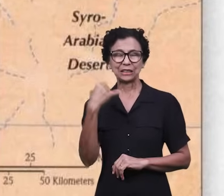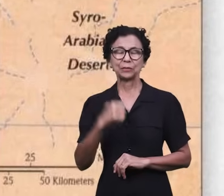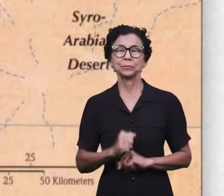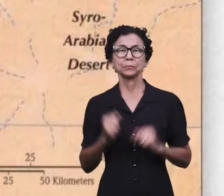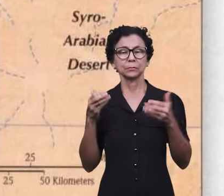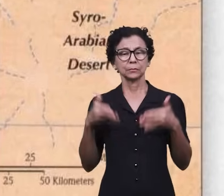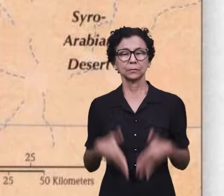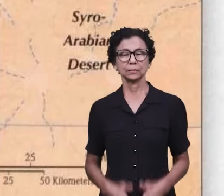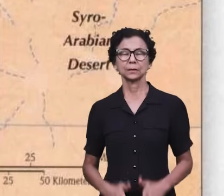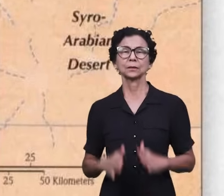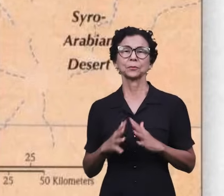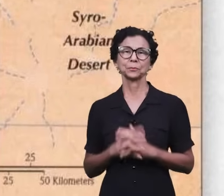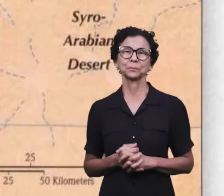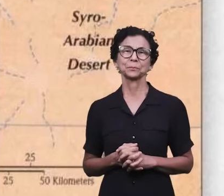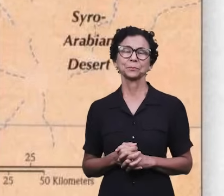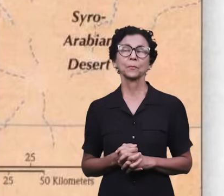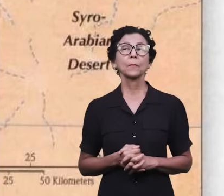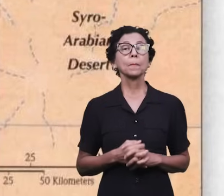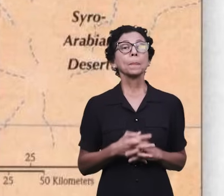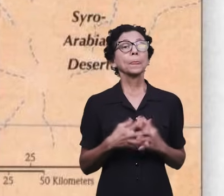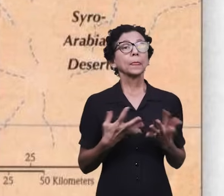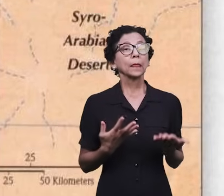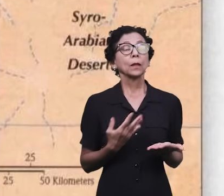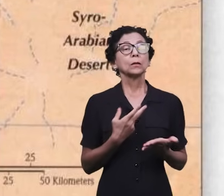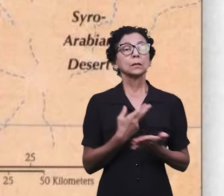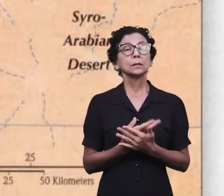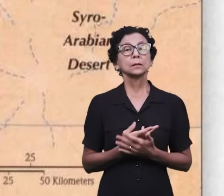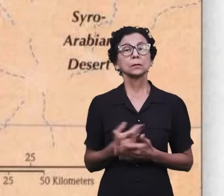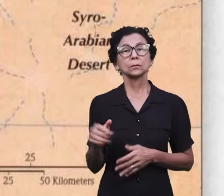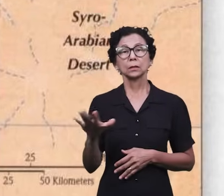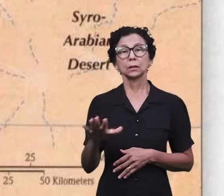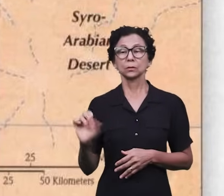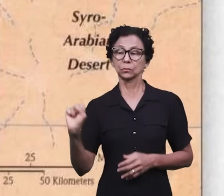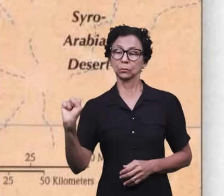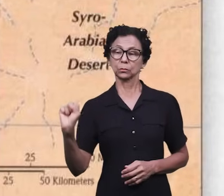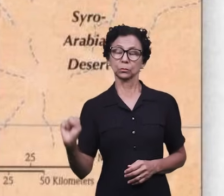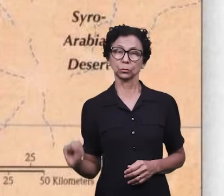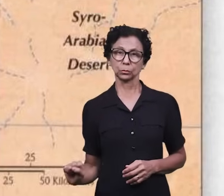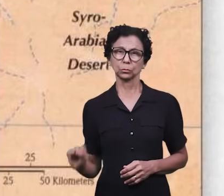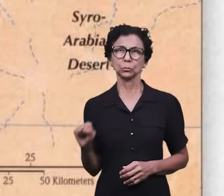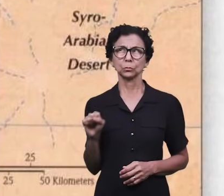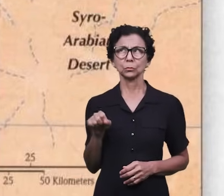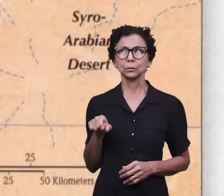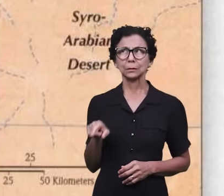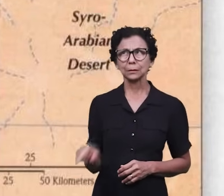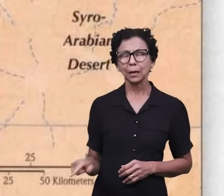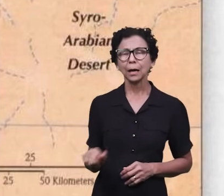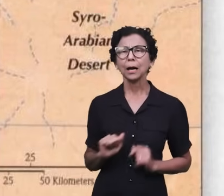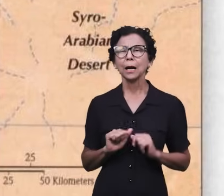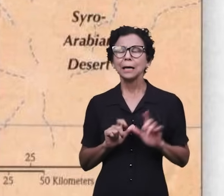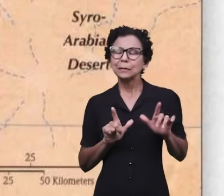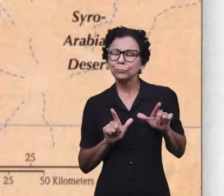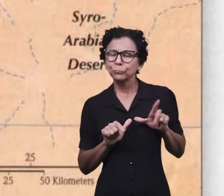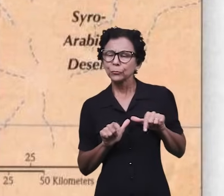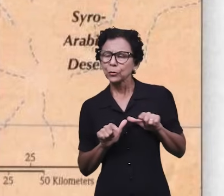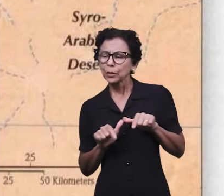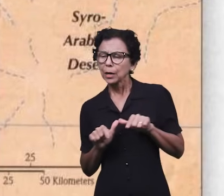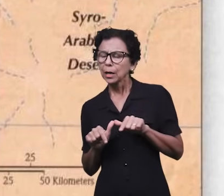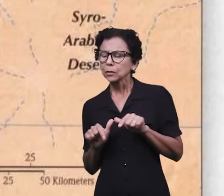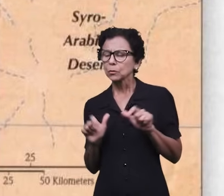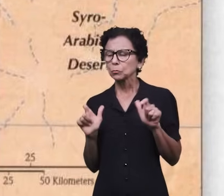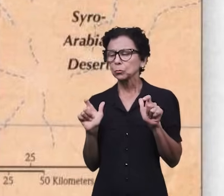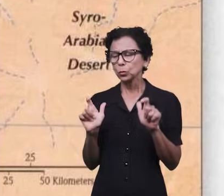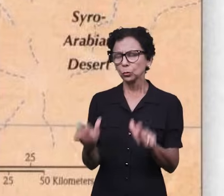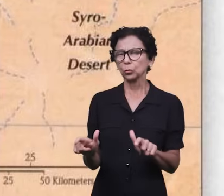no tempo. Lá no sul, ele vai peregrinar numa região mais para o litoral, que era a terra